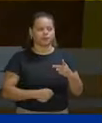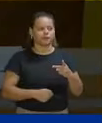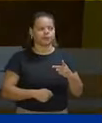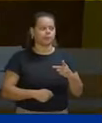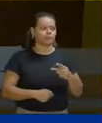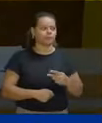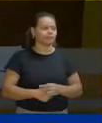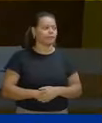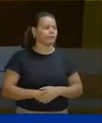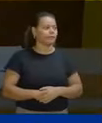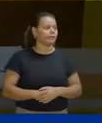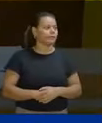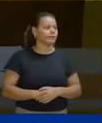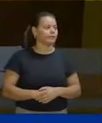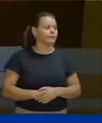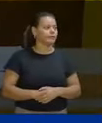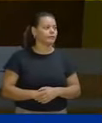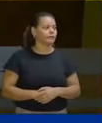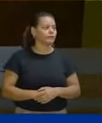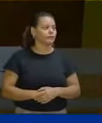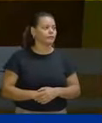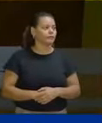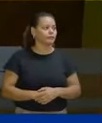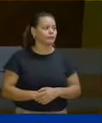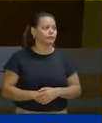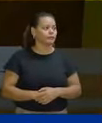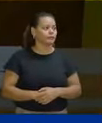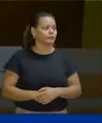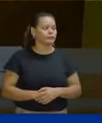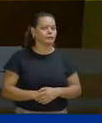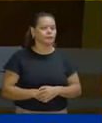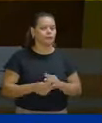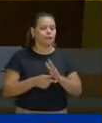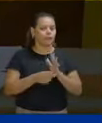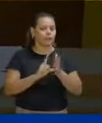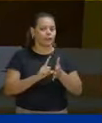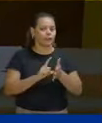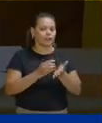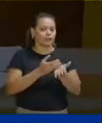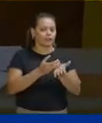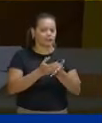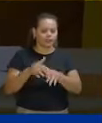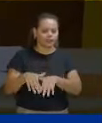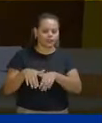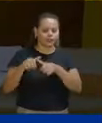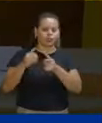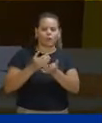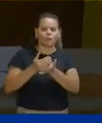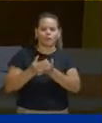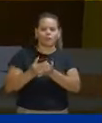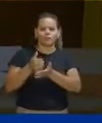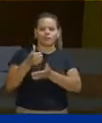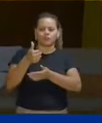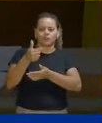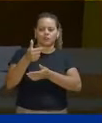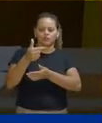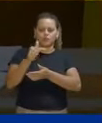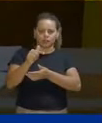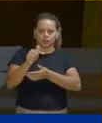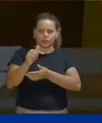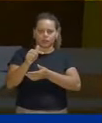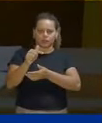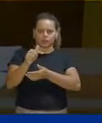questão que eu coloquei para os colegas pensarem, porque inicialmente as nossas sessões aconteciam às 17 horas, e depois